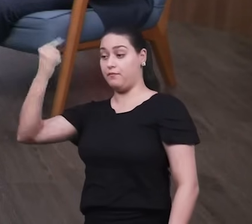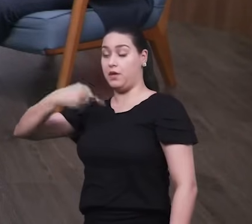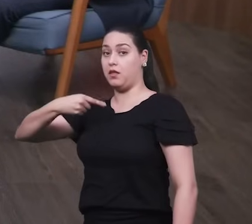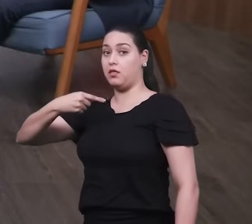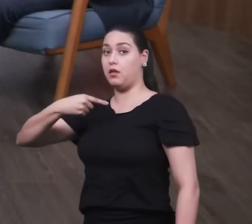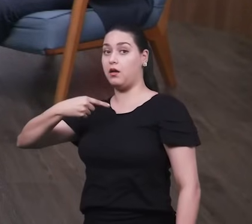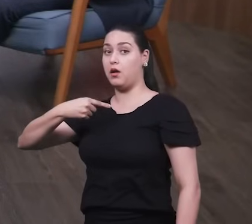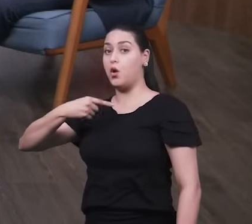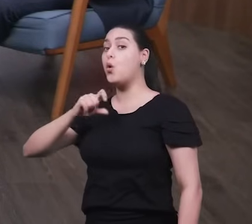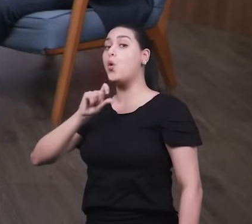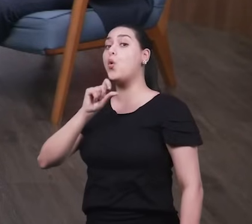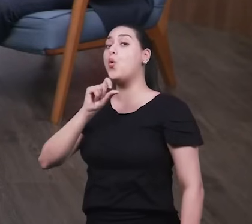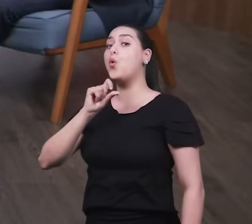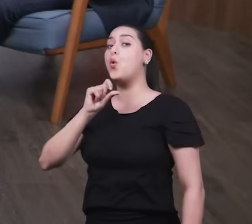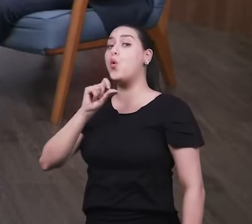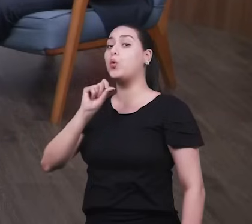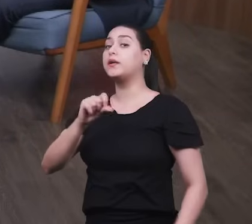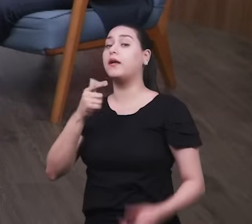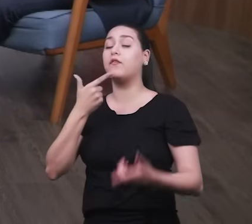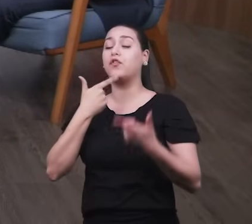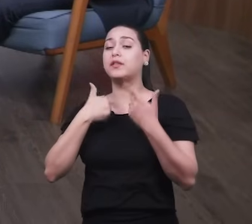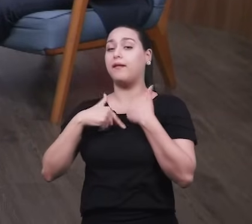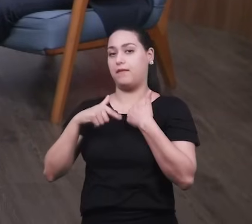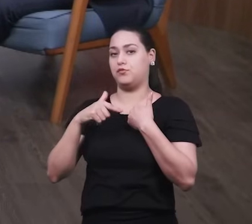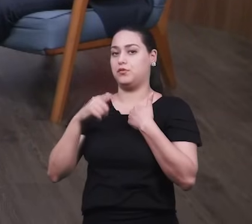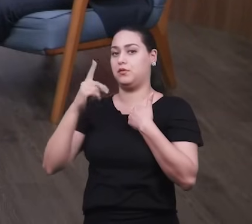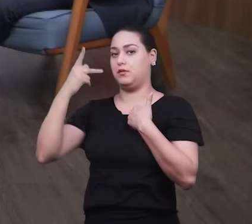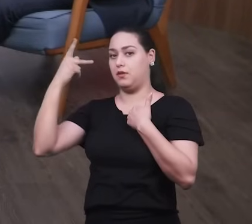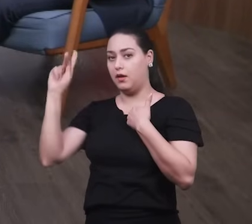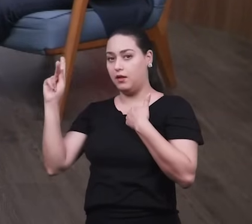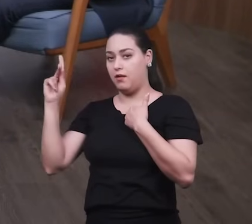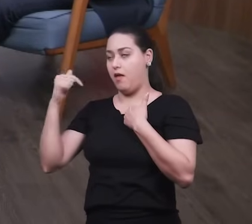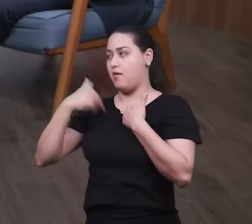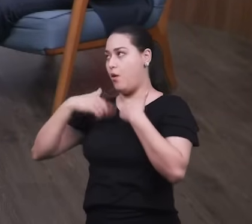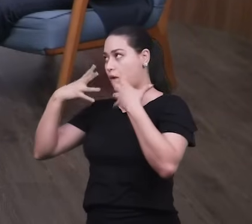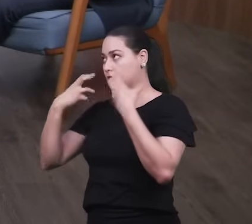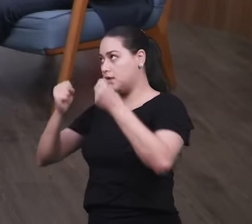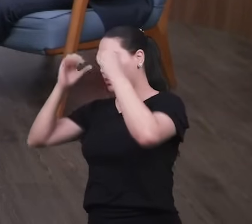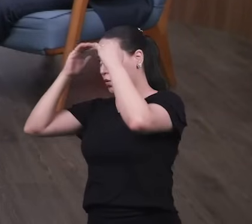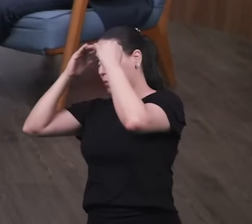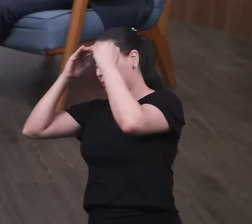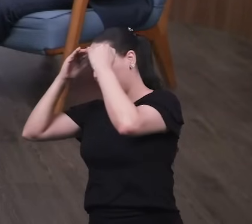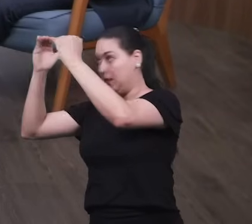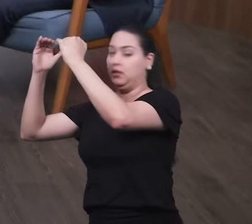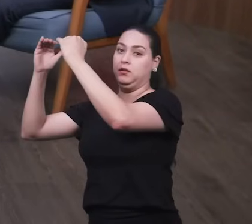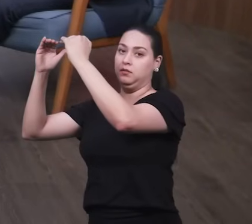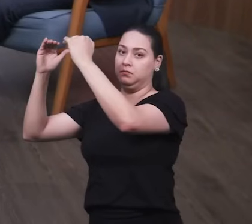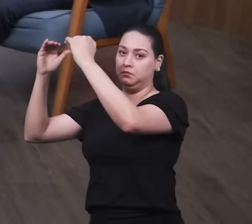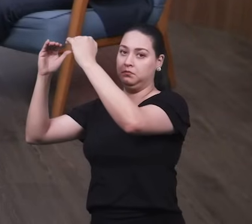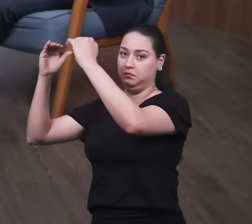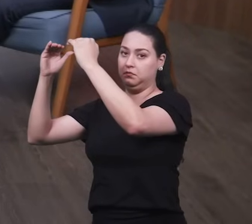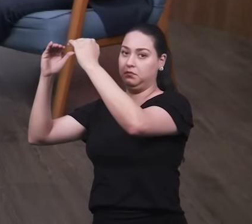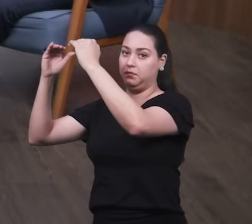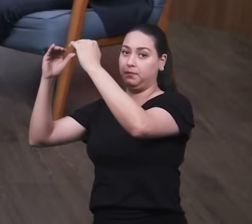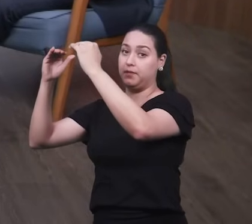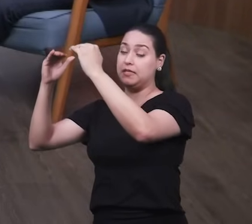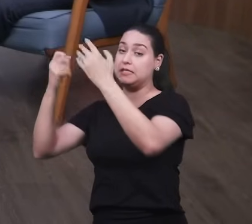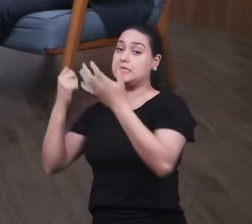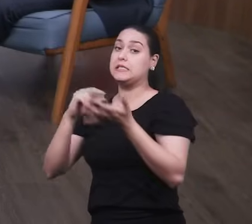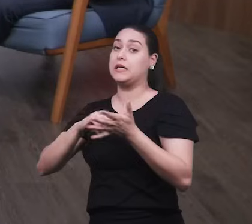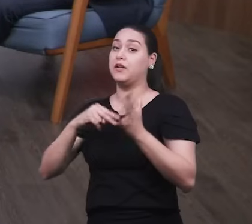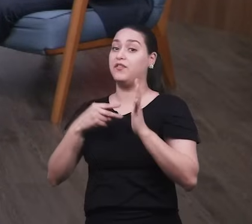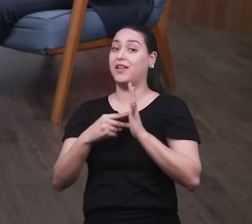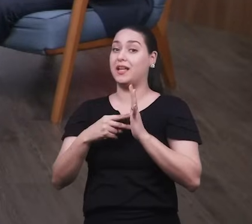para o homem o que ele quer que o homem faça. Amém. E o homem obedecer. Amém. E isso é correr